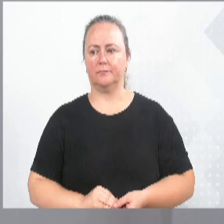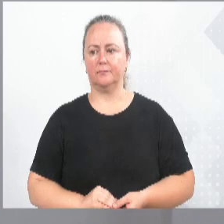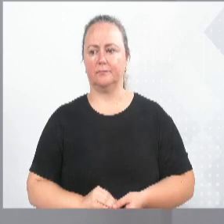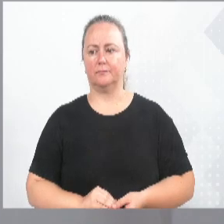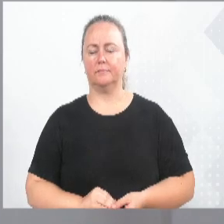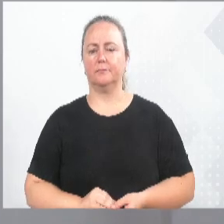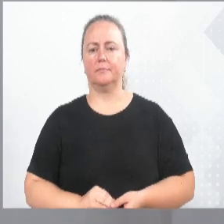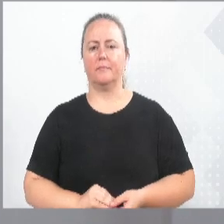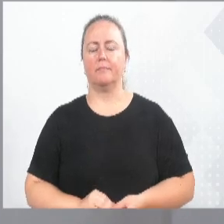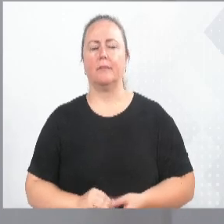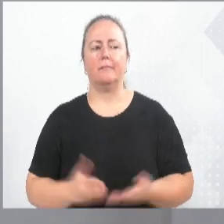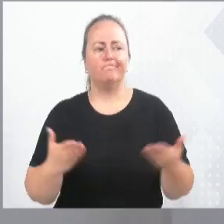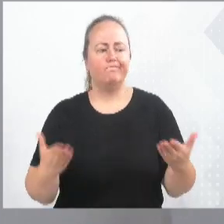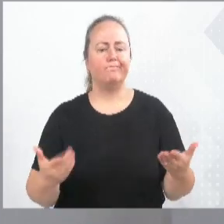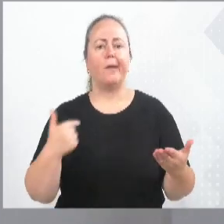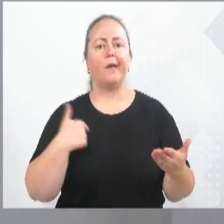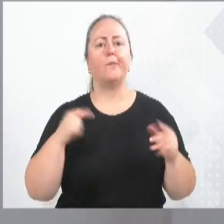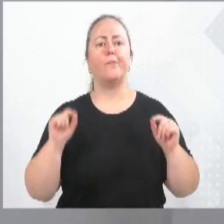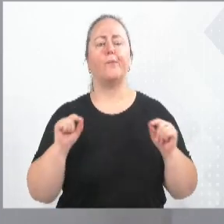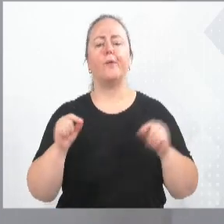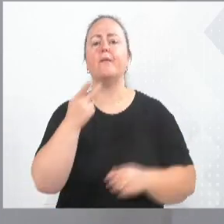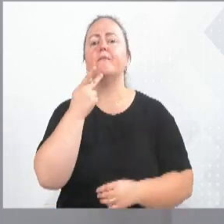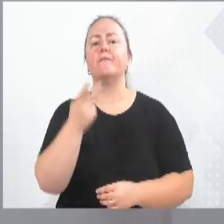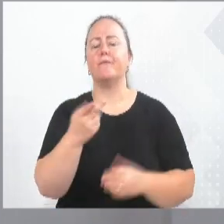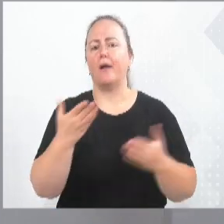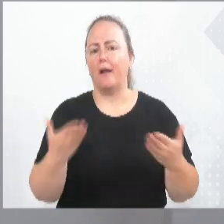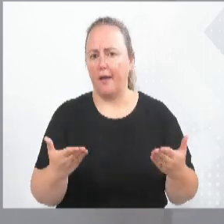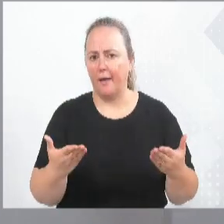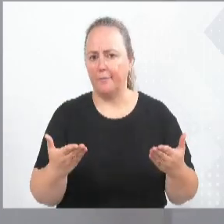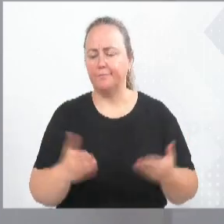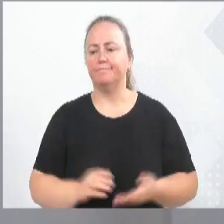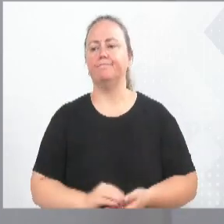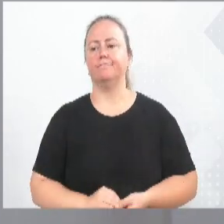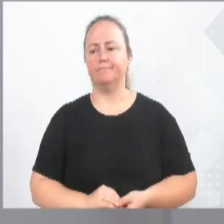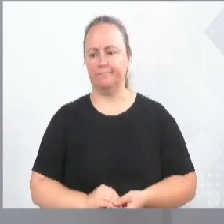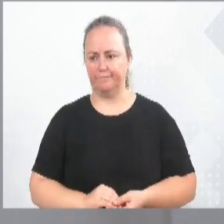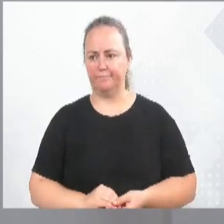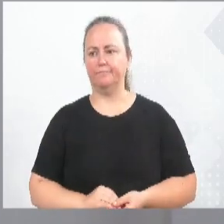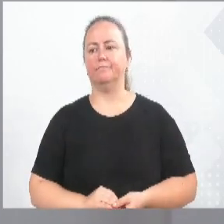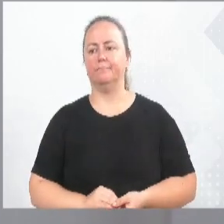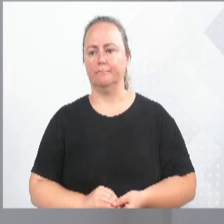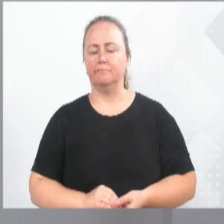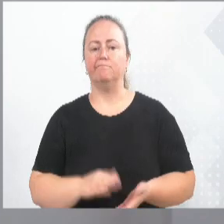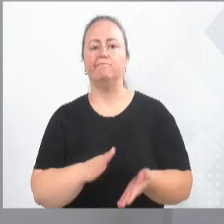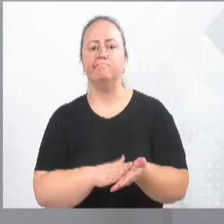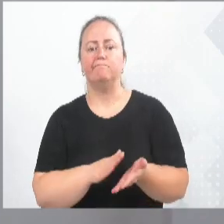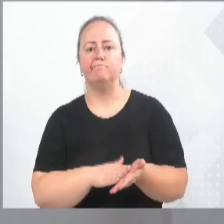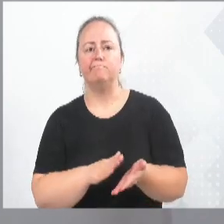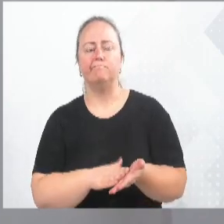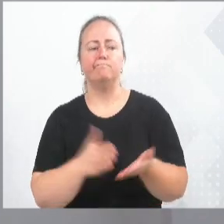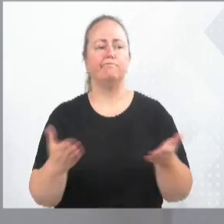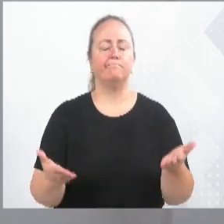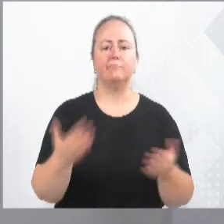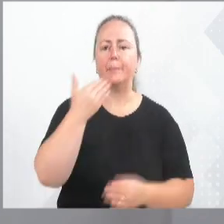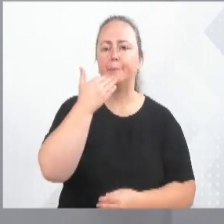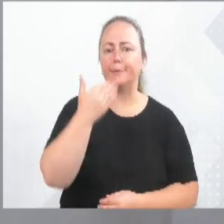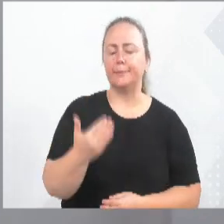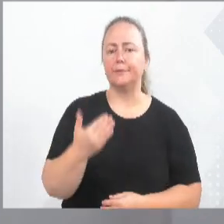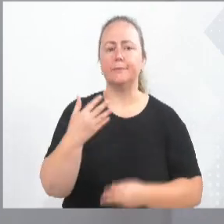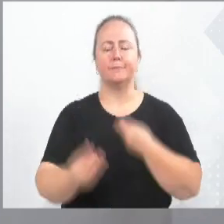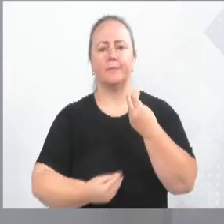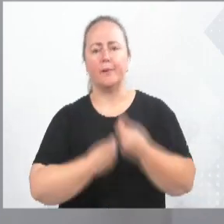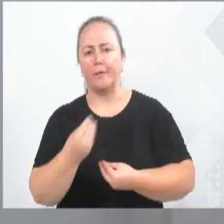que falar para essas pessoas verador Diego né eu falo que a gente tá cobrando com Coronel menestrina inclusive